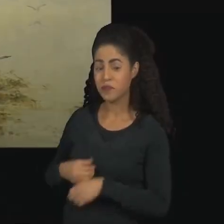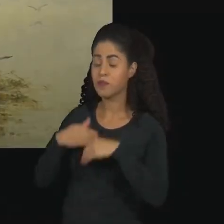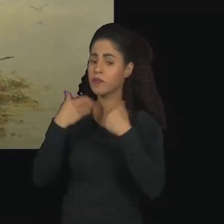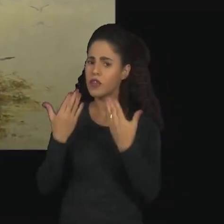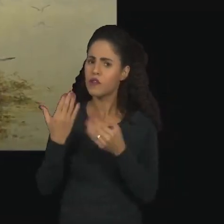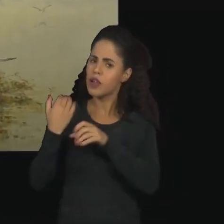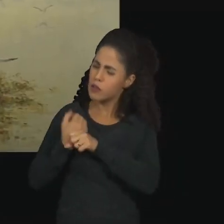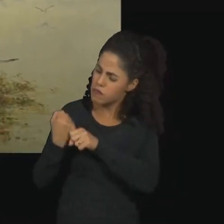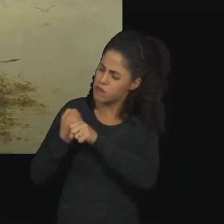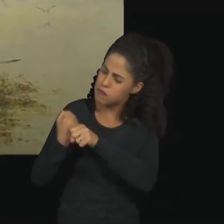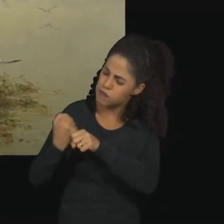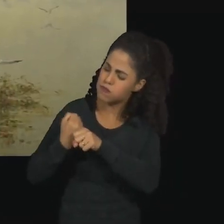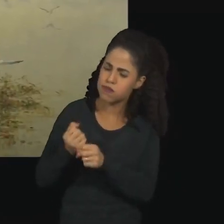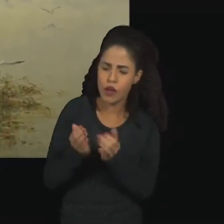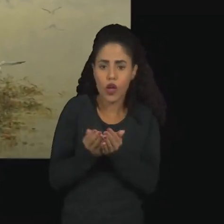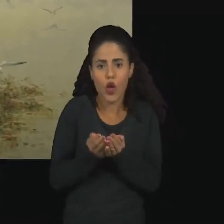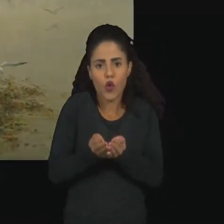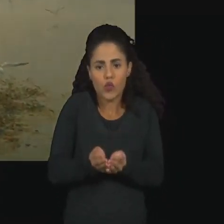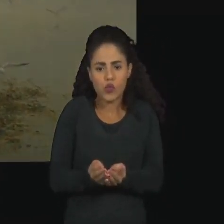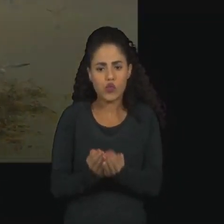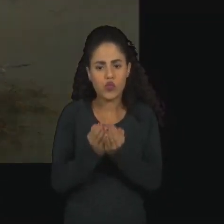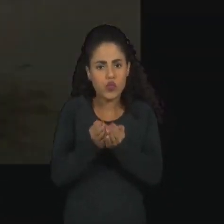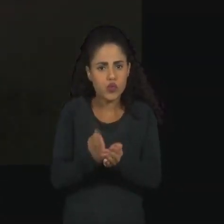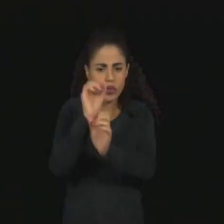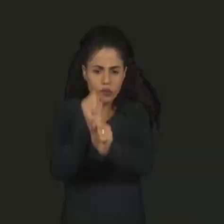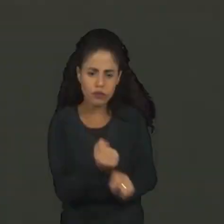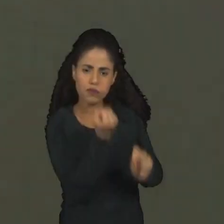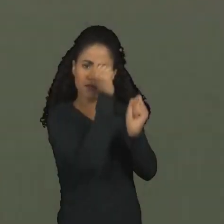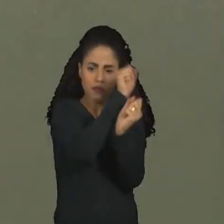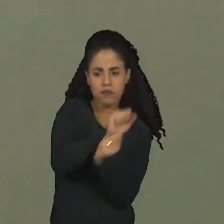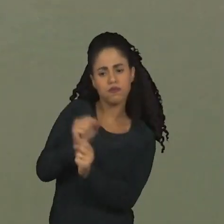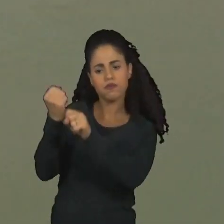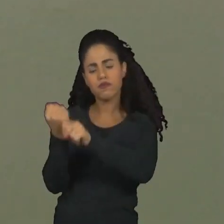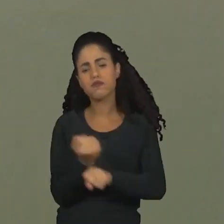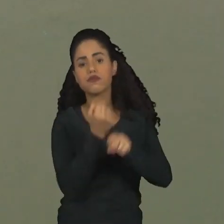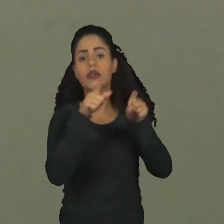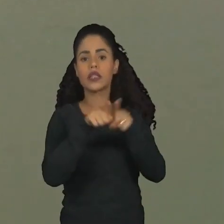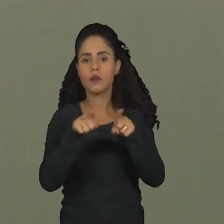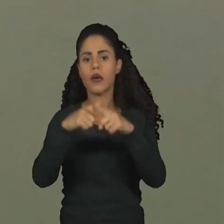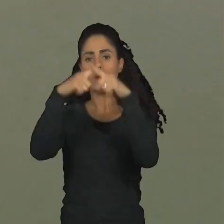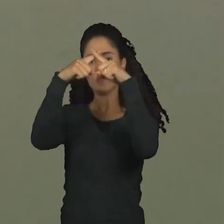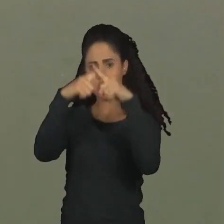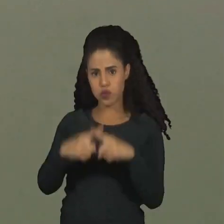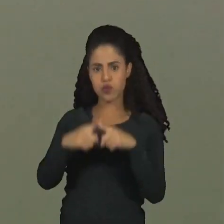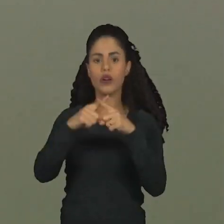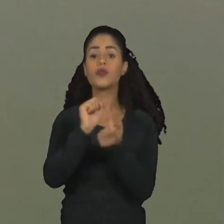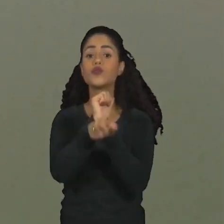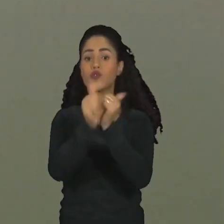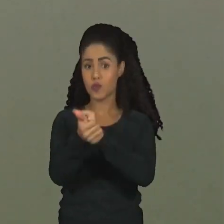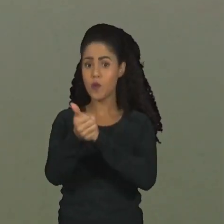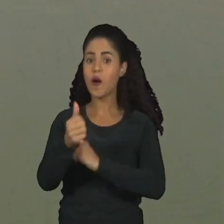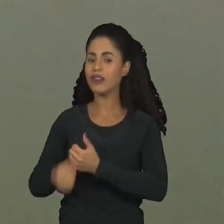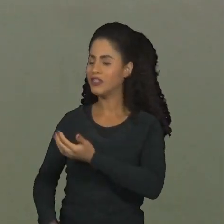Com o tempo, a canoagem evoluiu das atividades de subsistência para as competições esportivas.